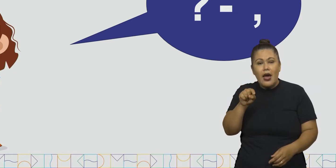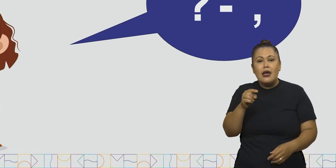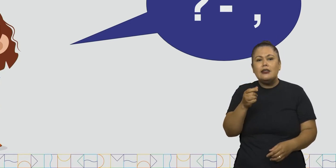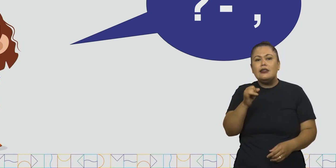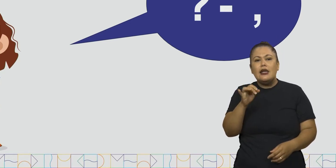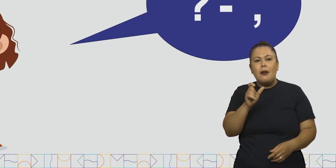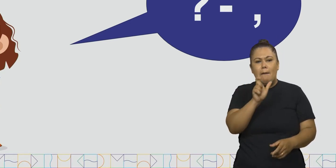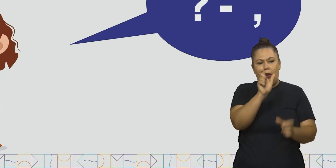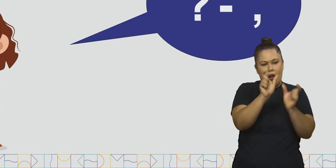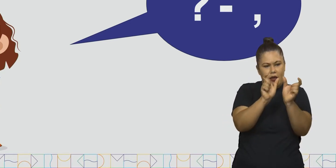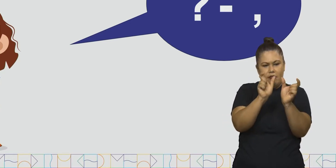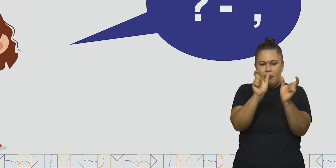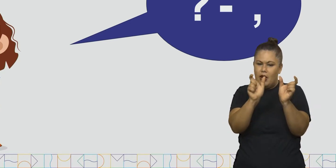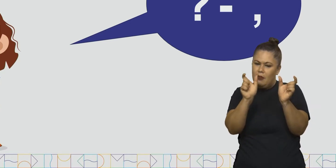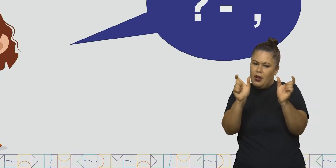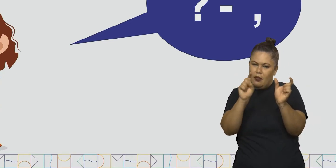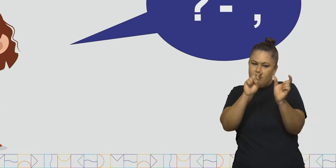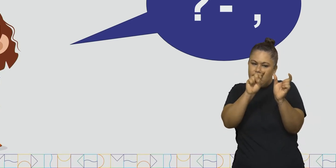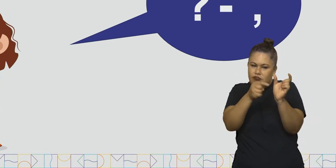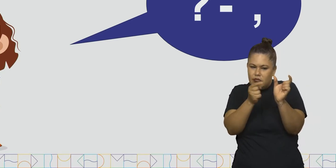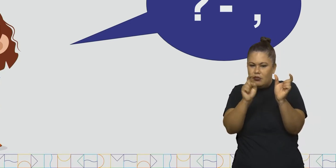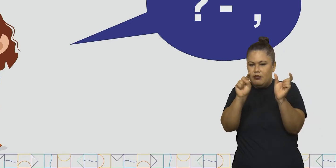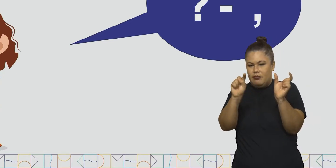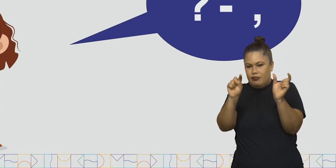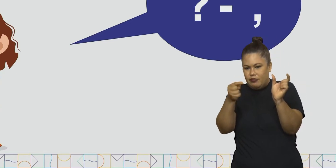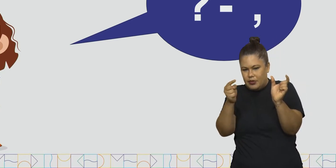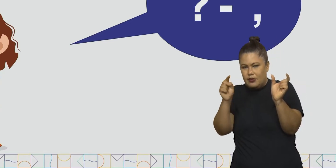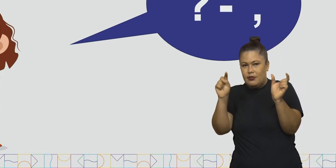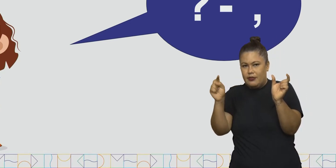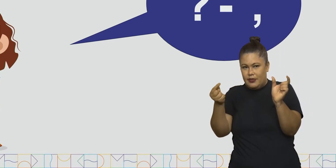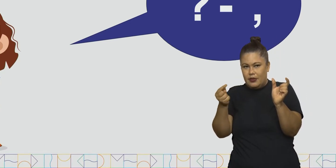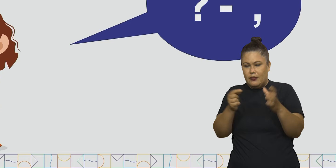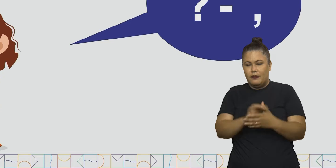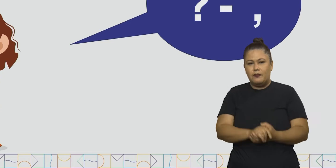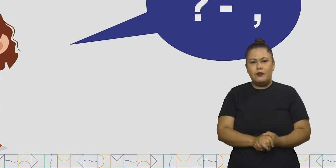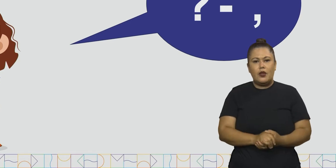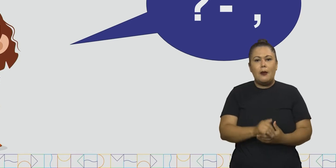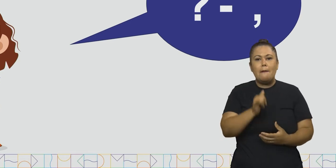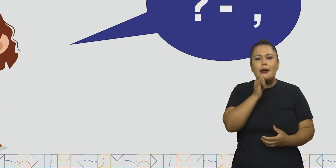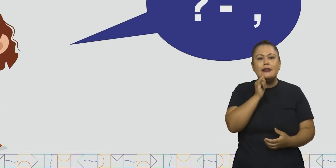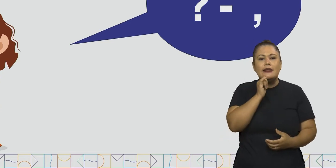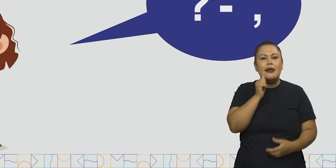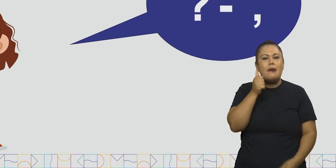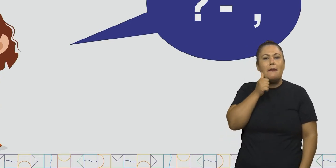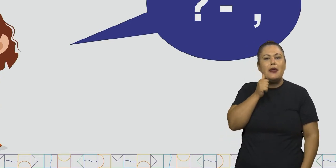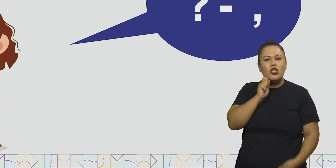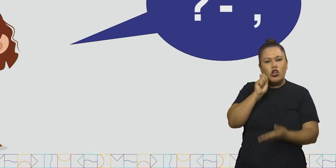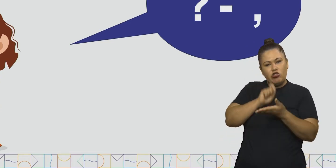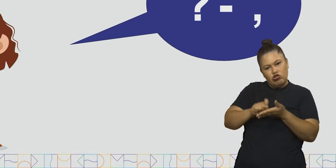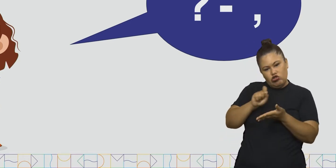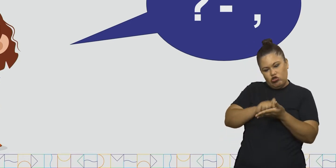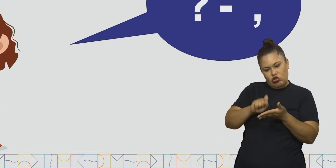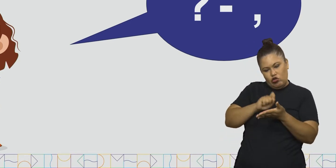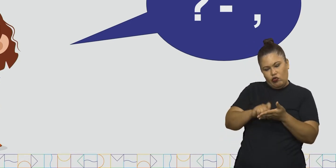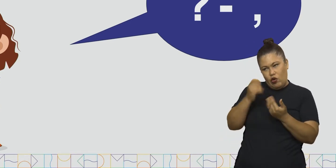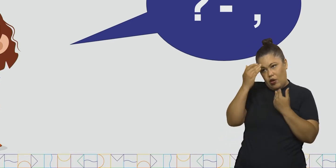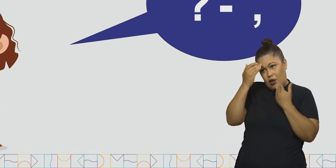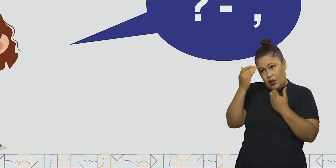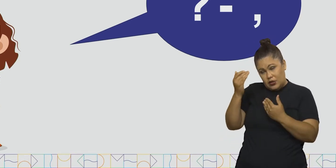enumerar palavras, por exemplo. Quando Maria escreve os motivos dos agradecimentos, ela